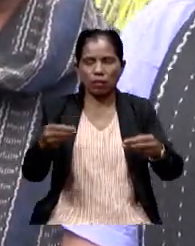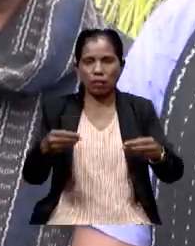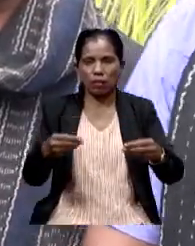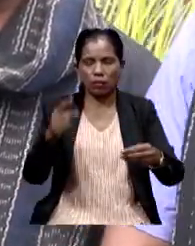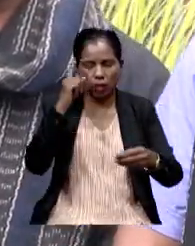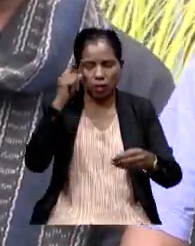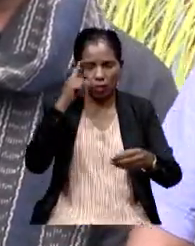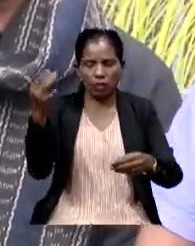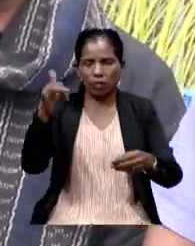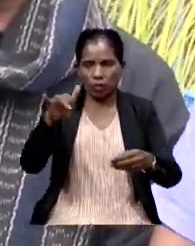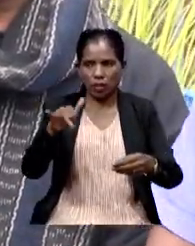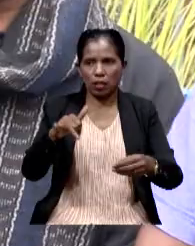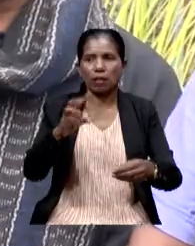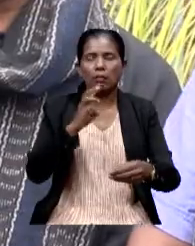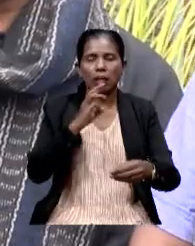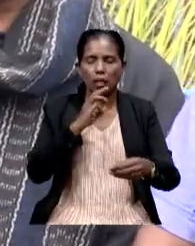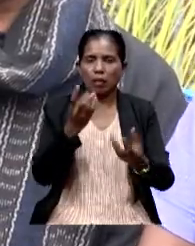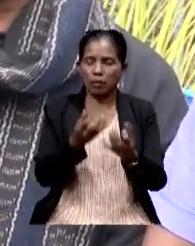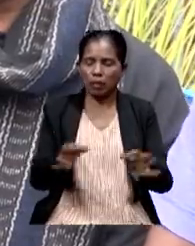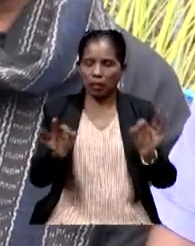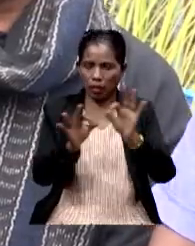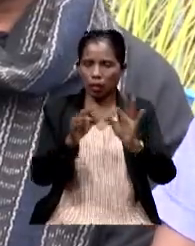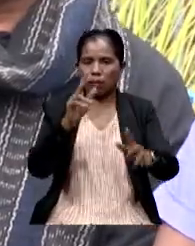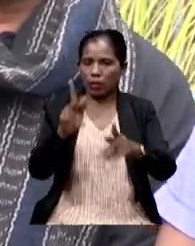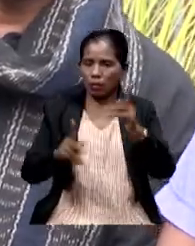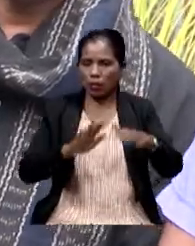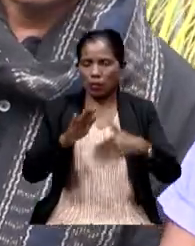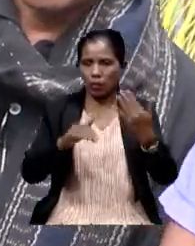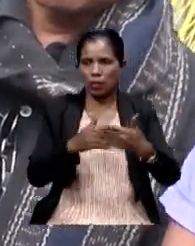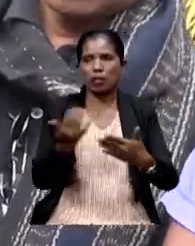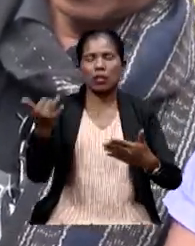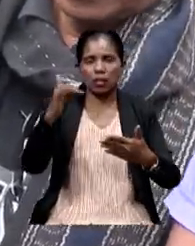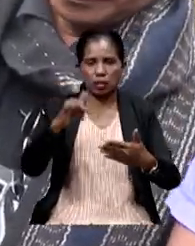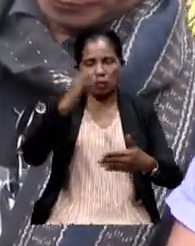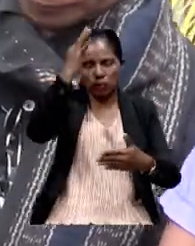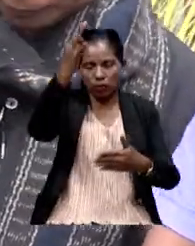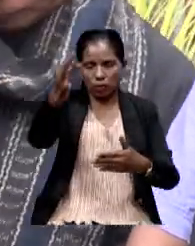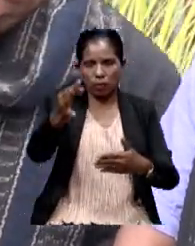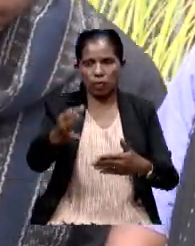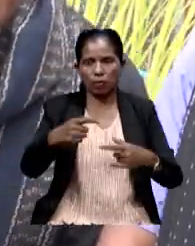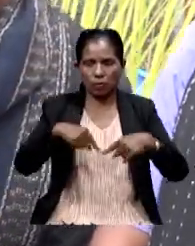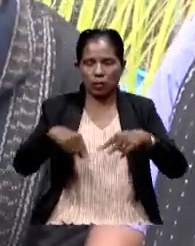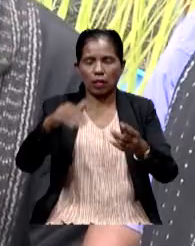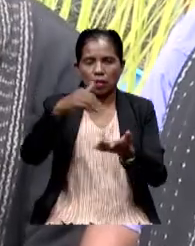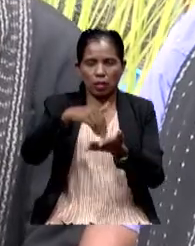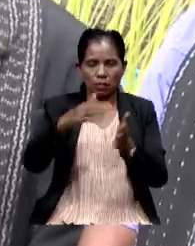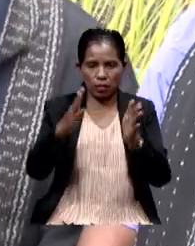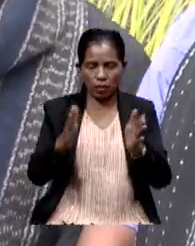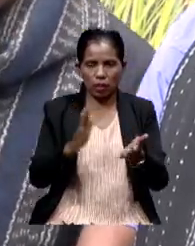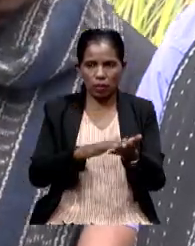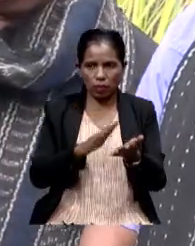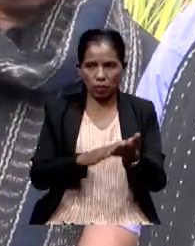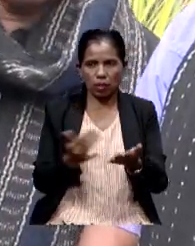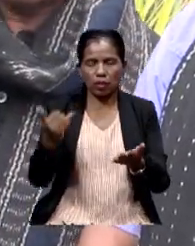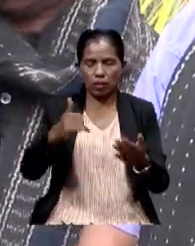for no embasira cata bene importante ba população, e Sira Abambairua, Bahia Sira na instituição, Sira tem que